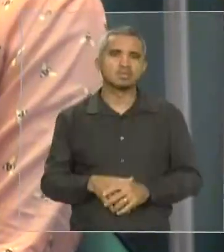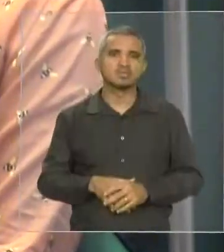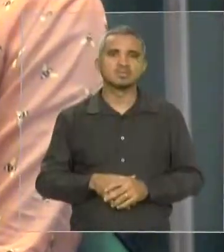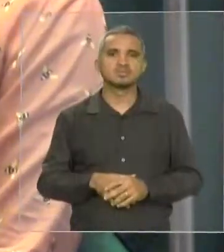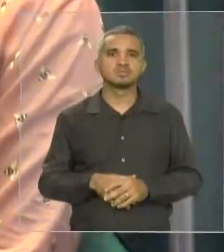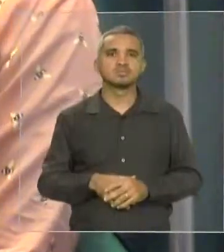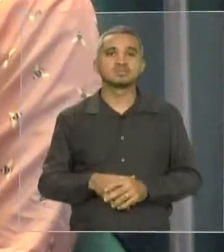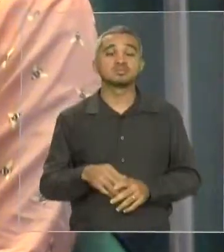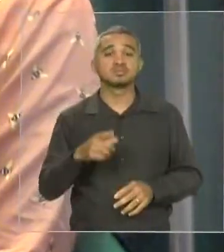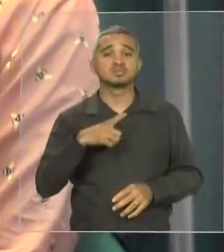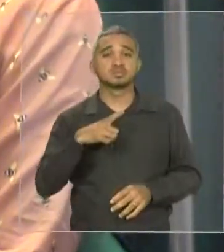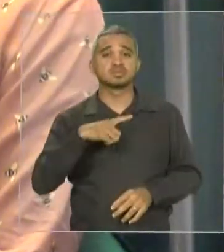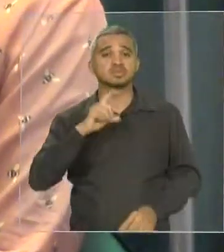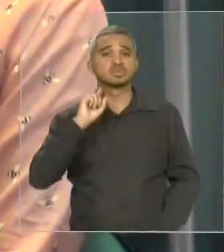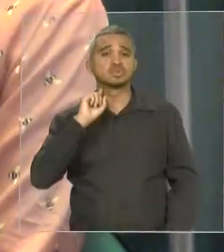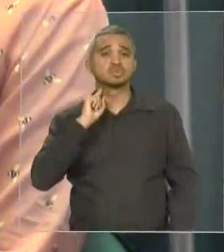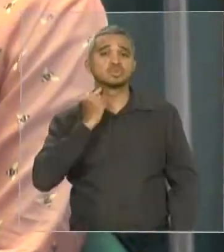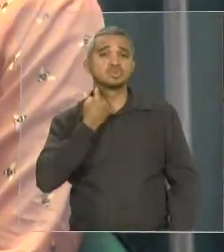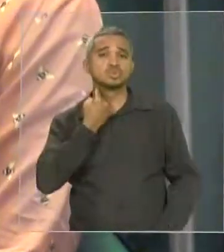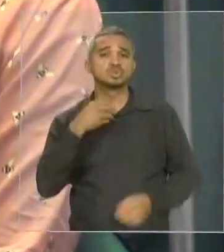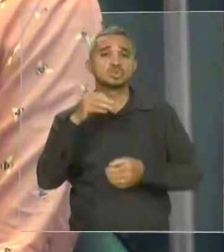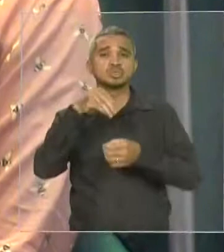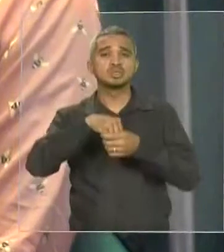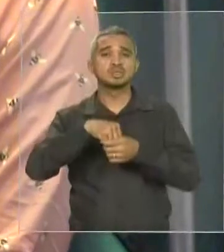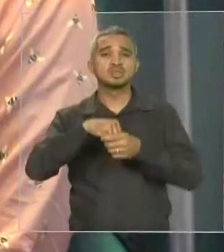Graça Paz, daquela delegacia.